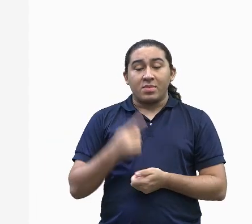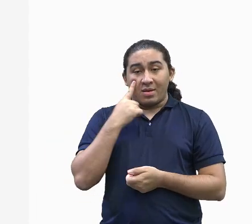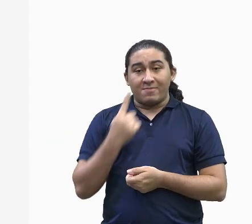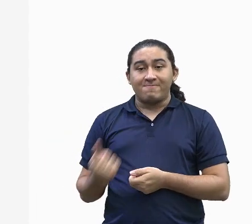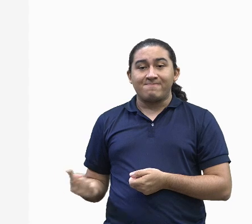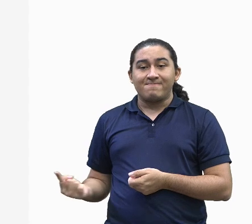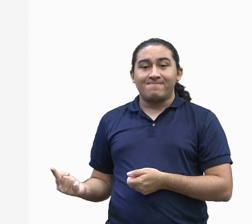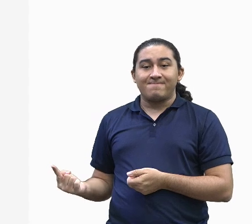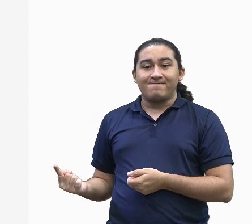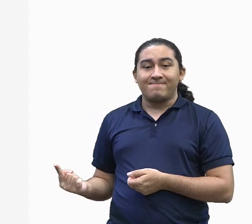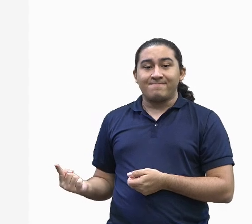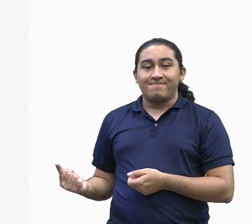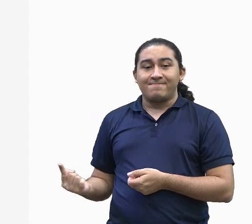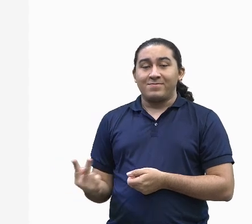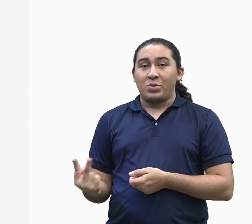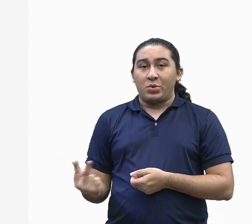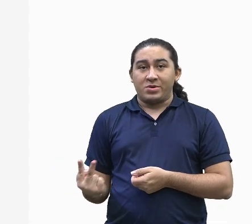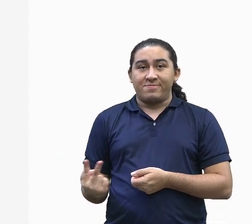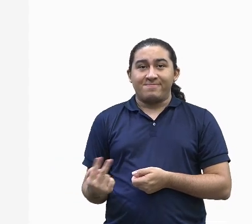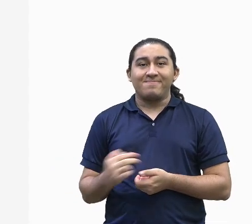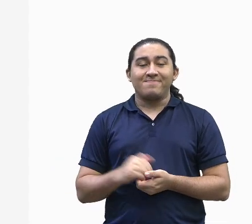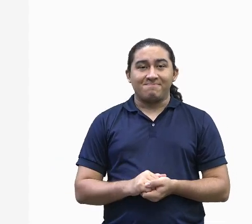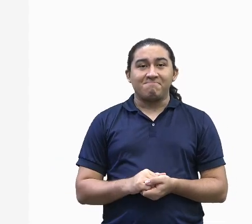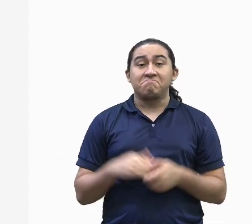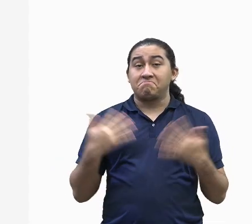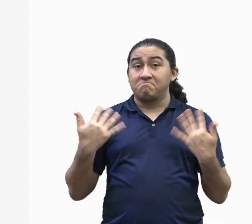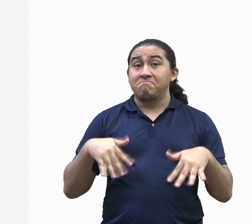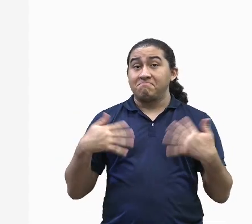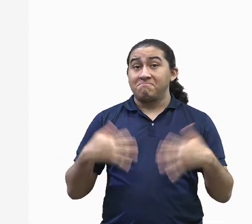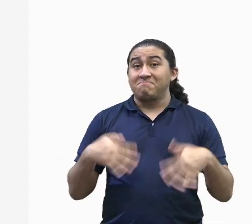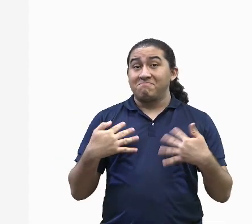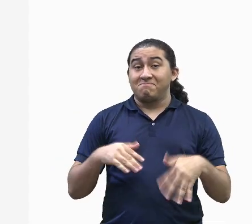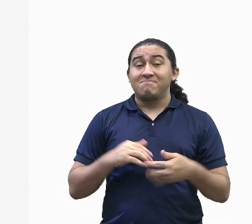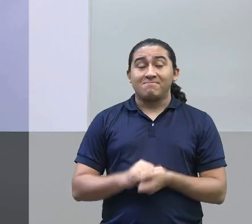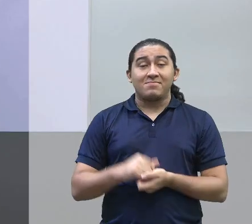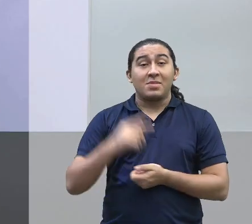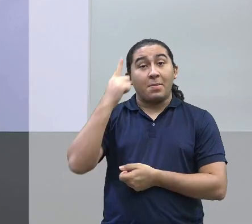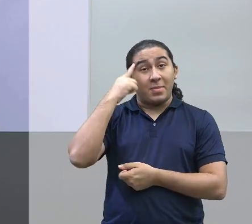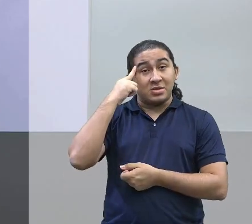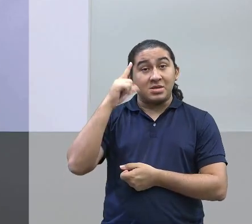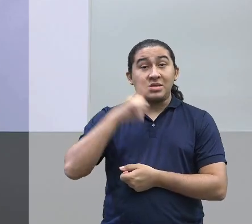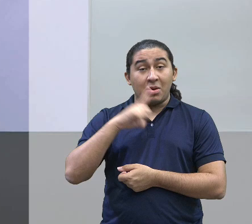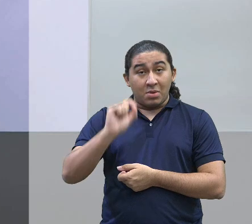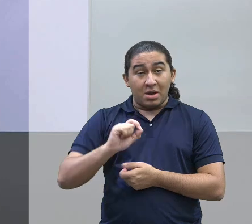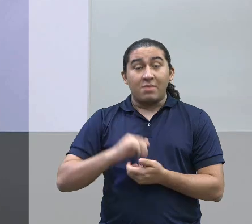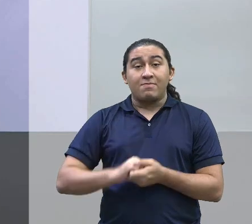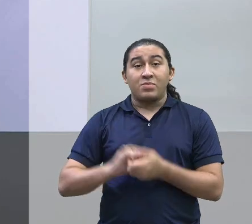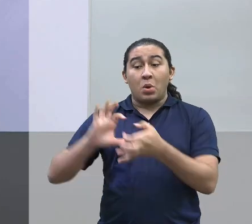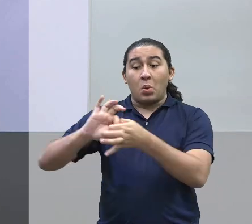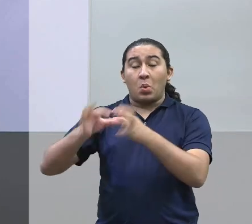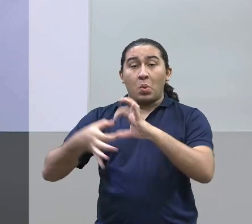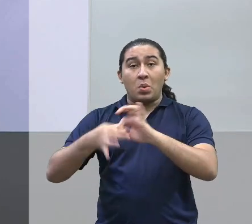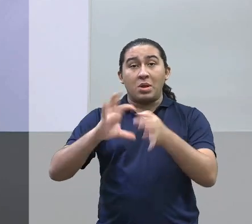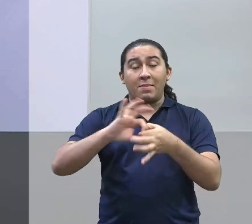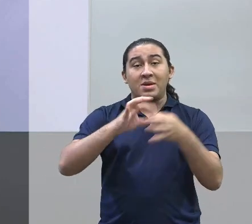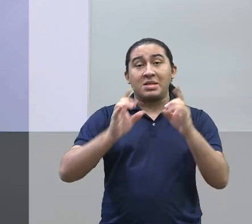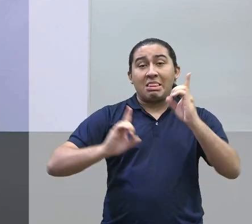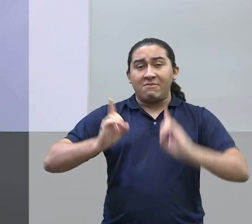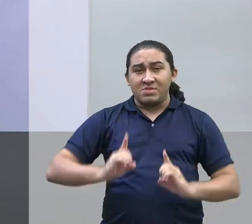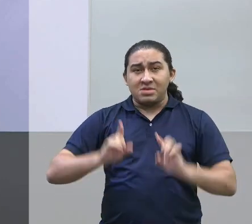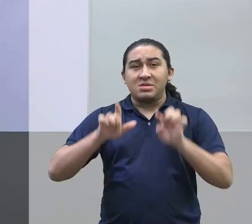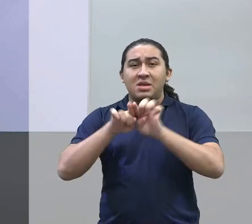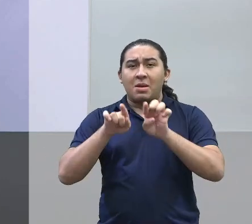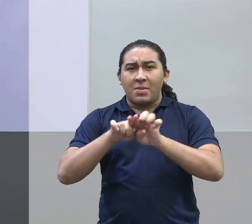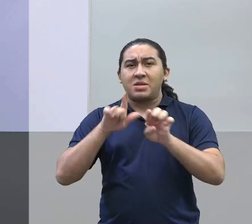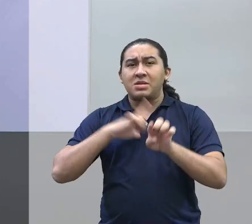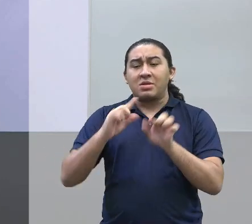o triatlo. Poxa, já pensou Jogos Paralímpicos com triatlo?